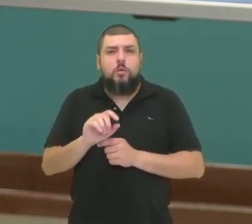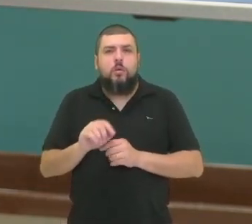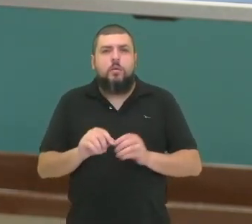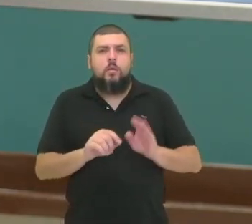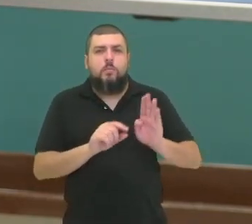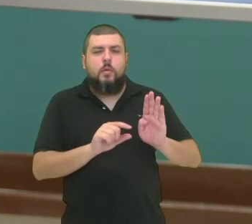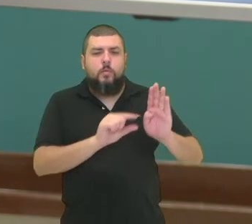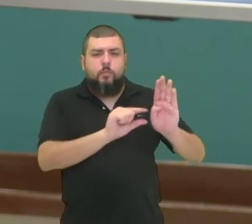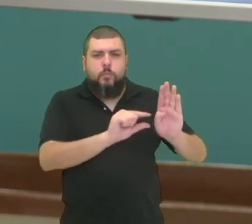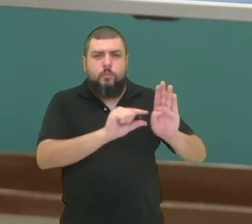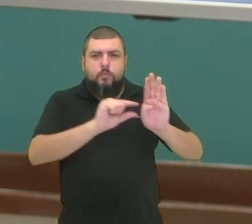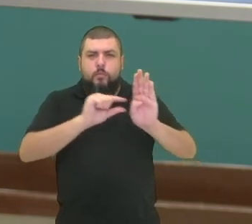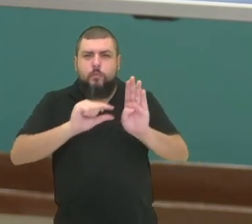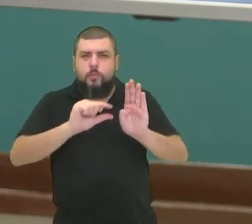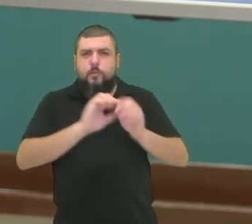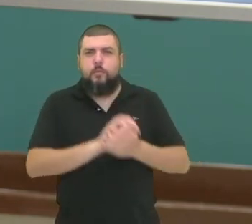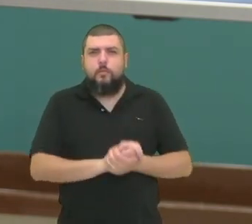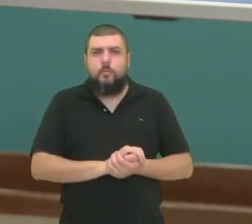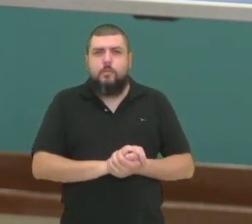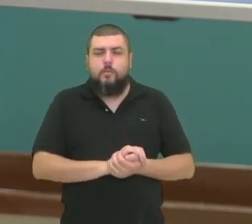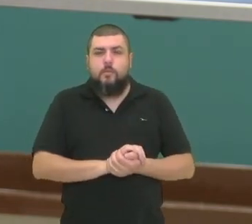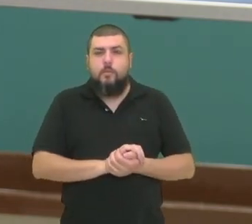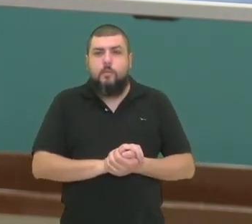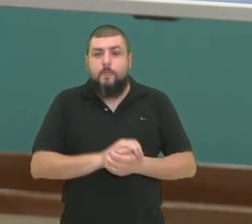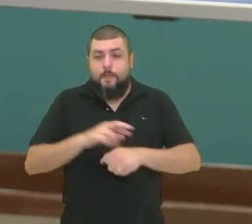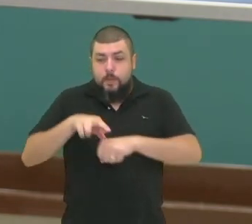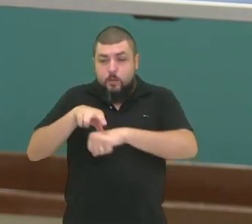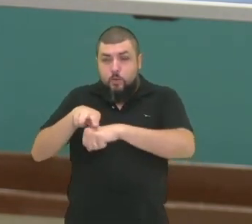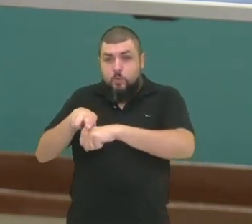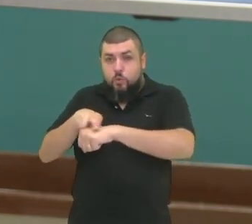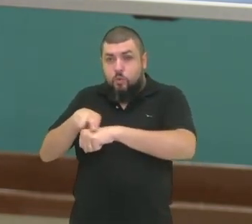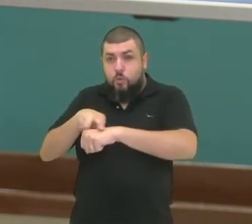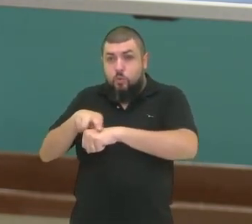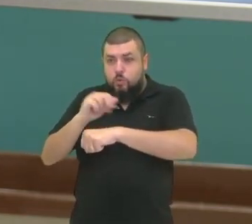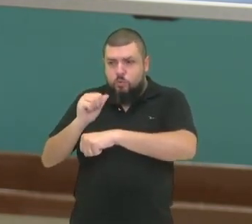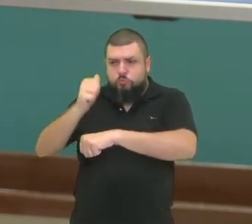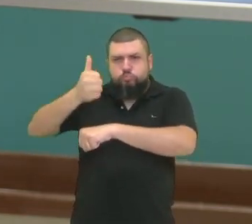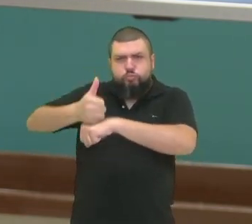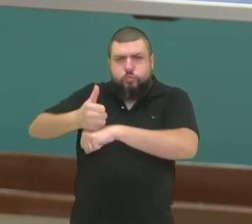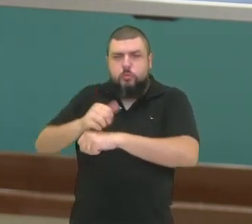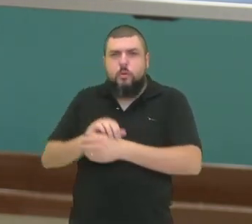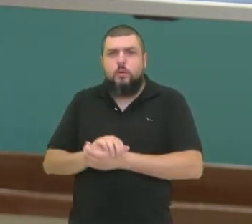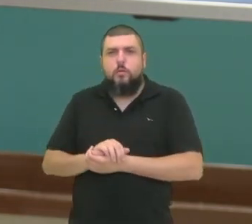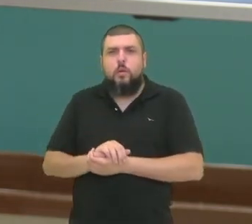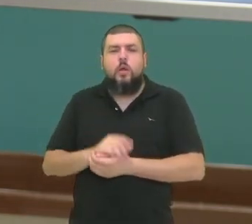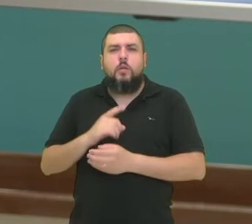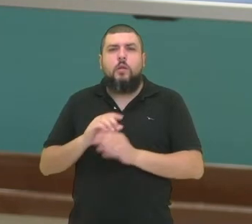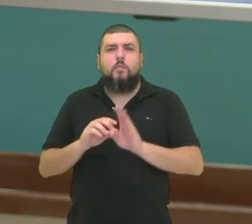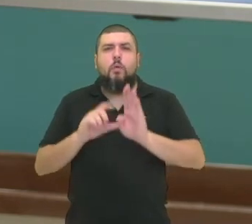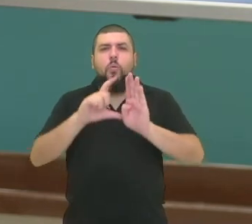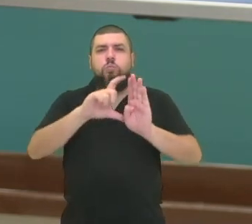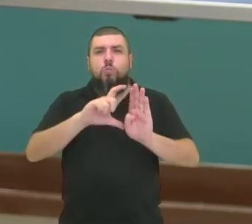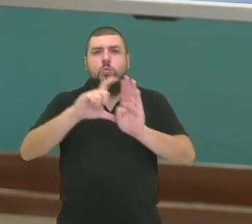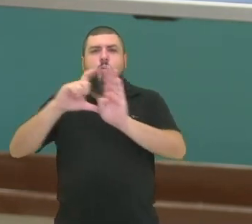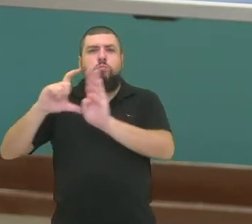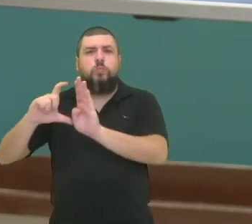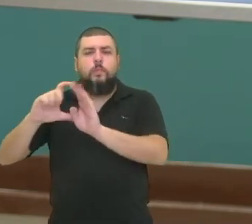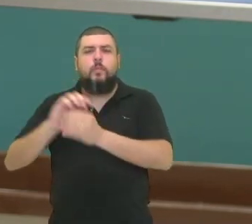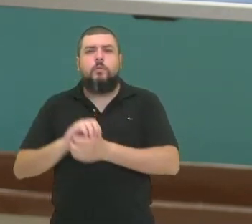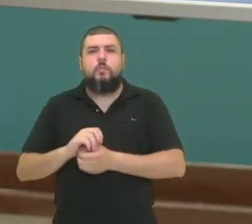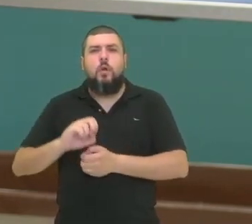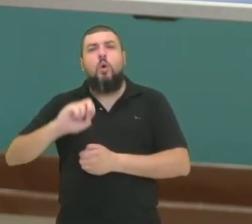Bzinho. O púrpura, que é dominante, ele vai aparecer Bzão